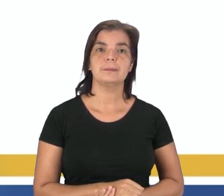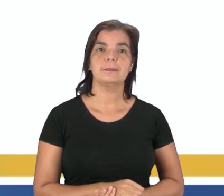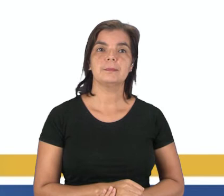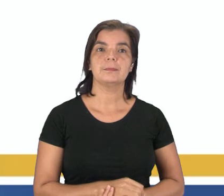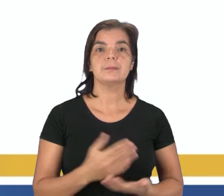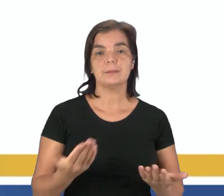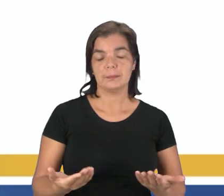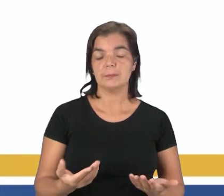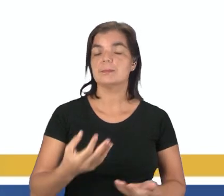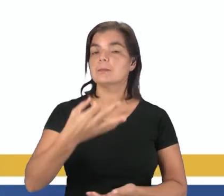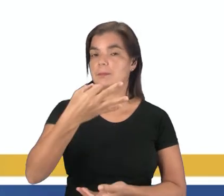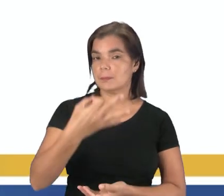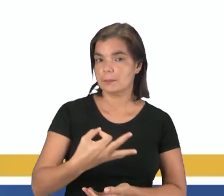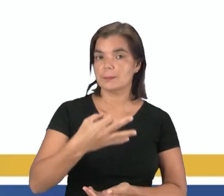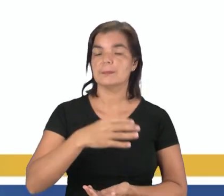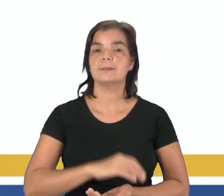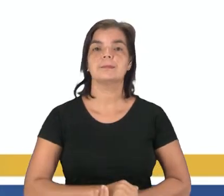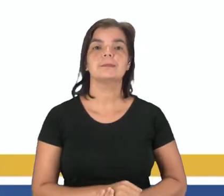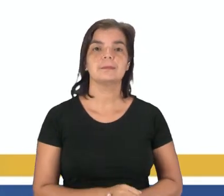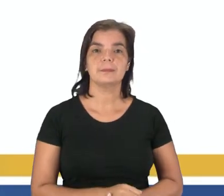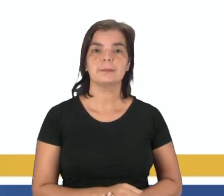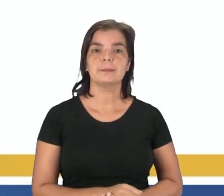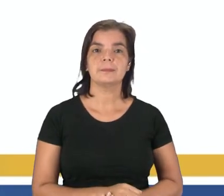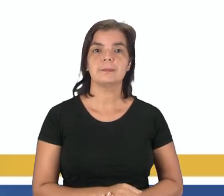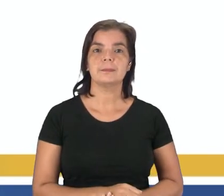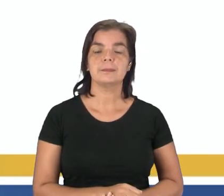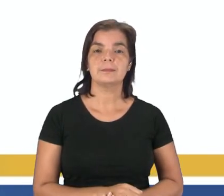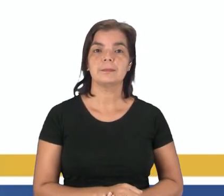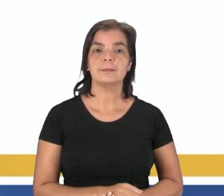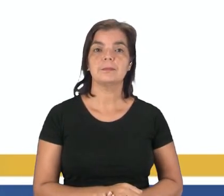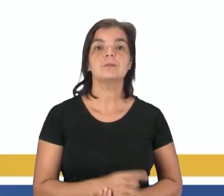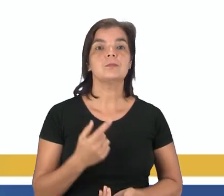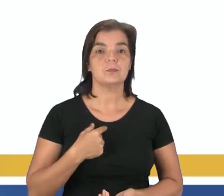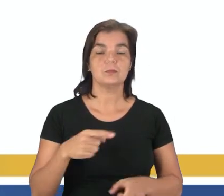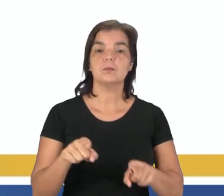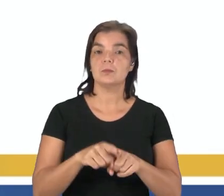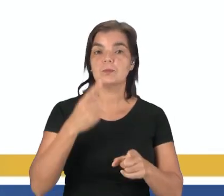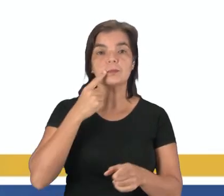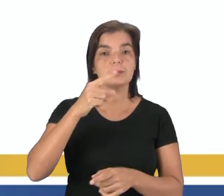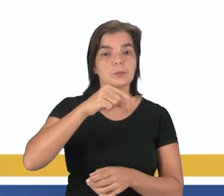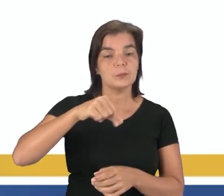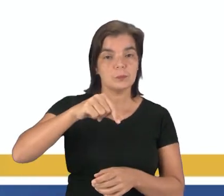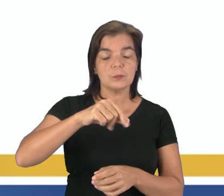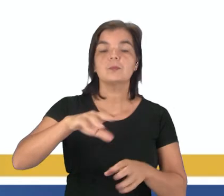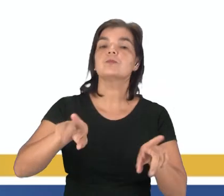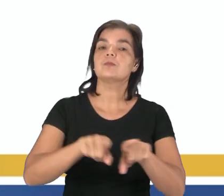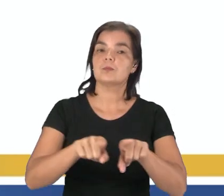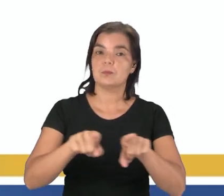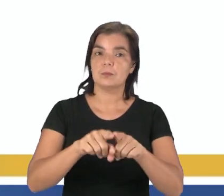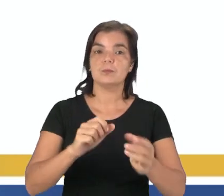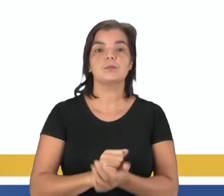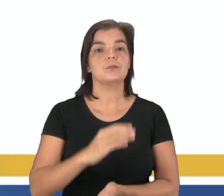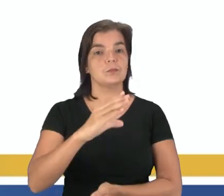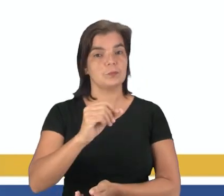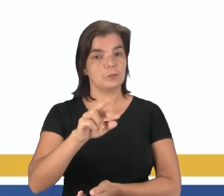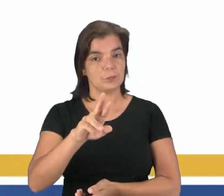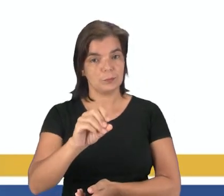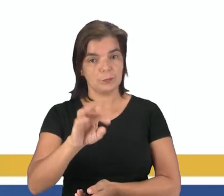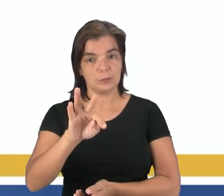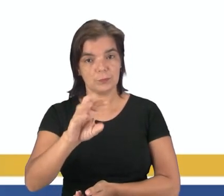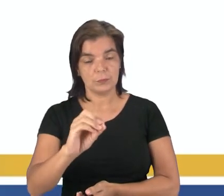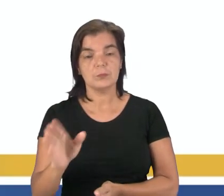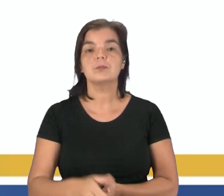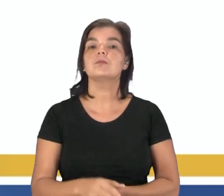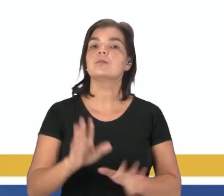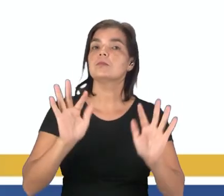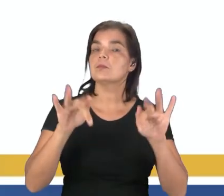Essa aqui, no caso, também está correta, né? O sal de cozinha é o que a gente chama de cloreto de sódio. E